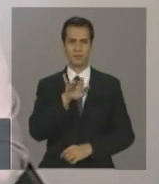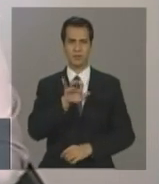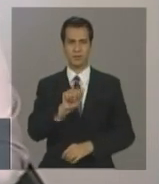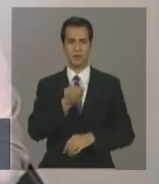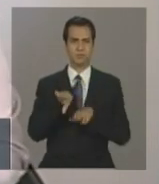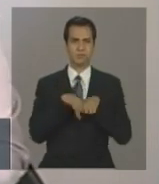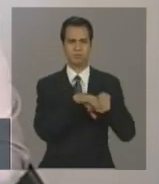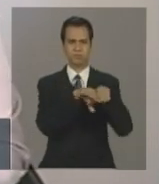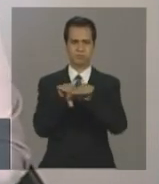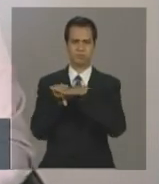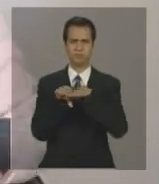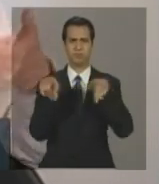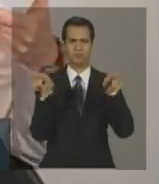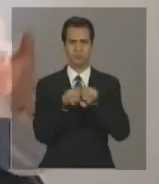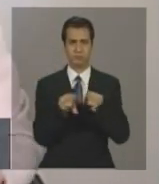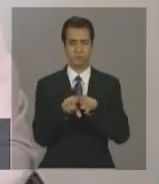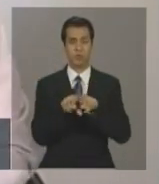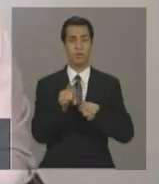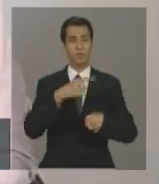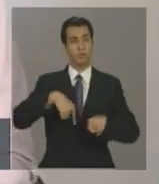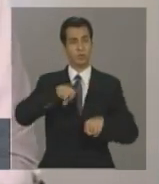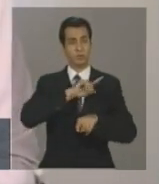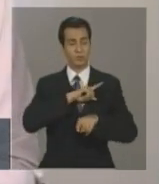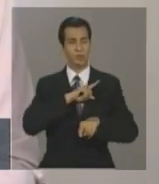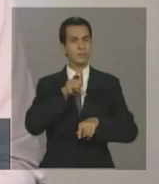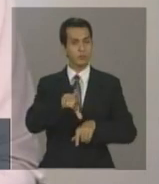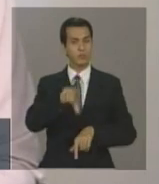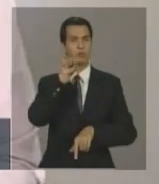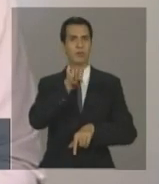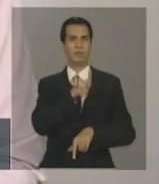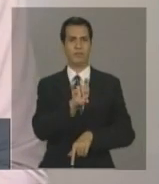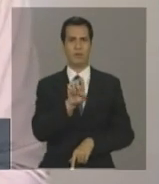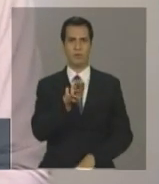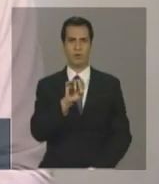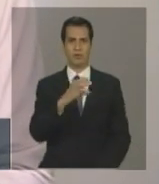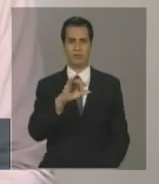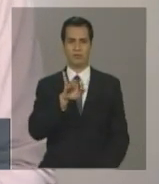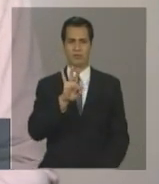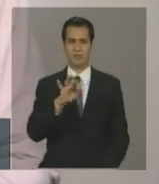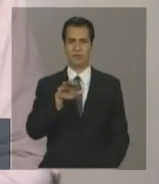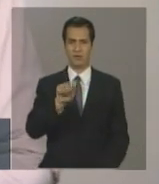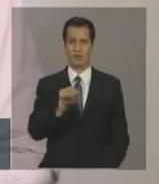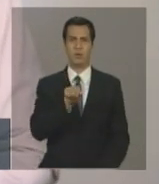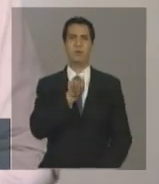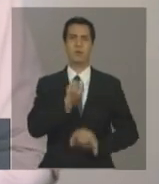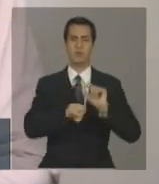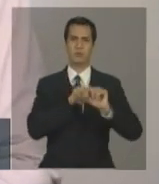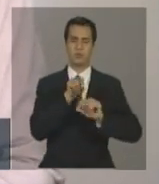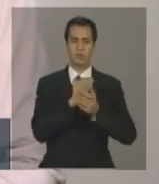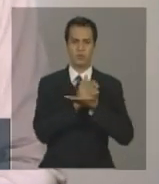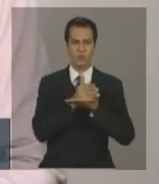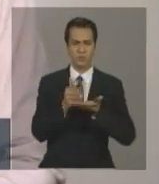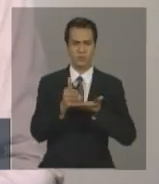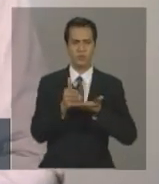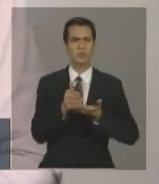Direito, e ao fazer esta opção, desde o processo de